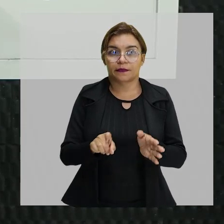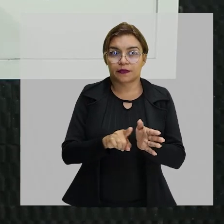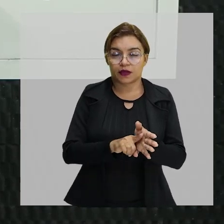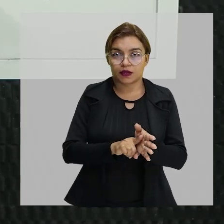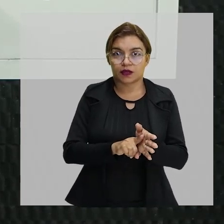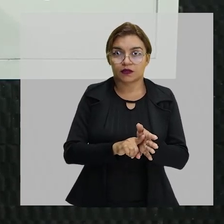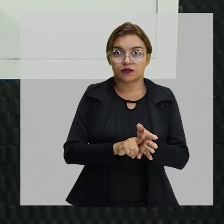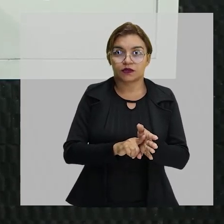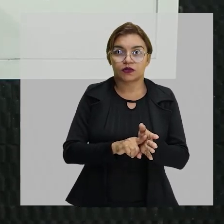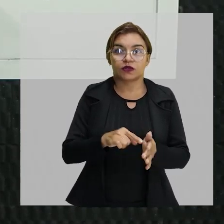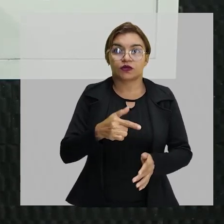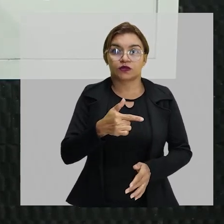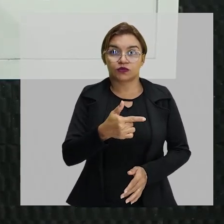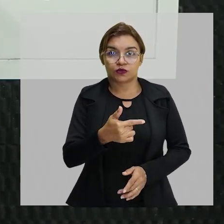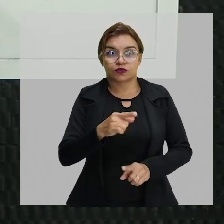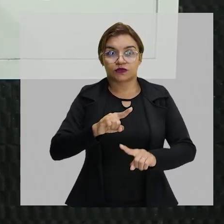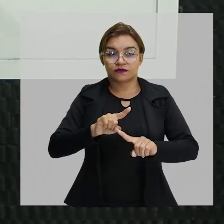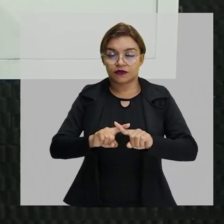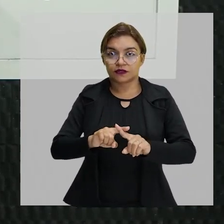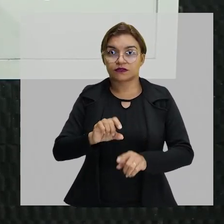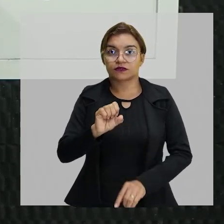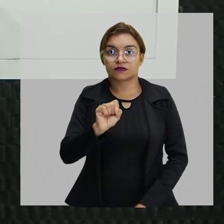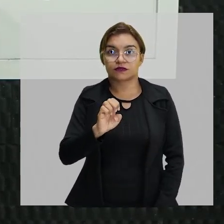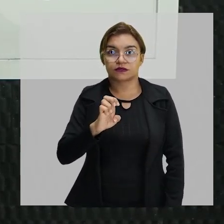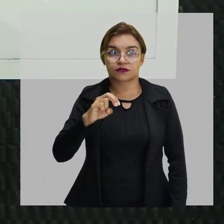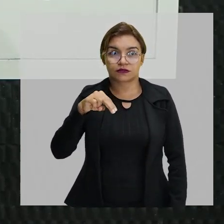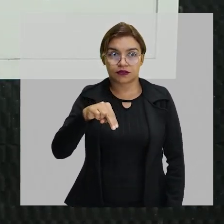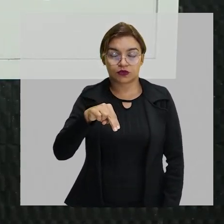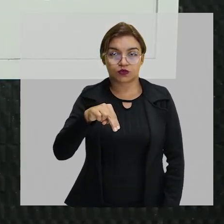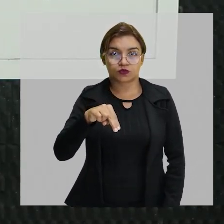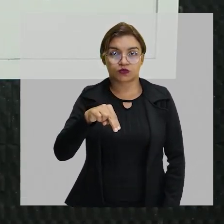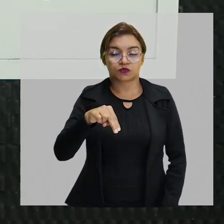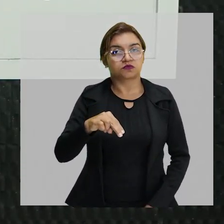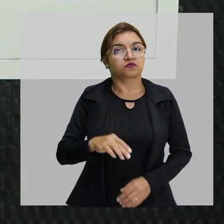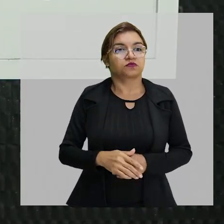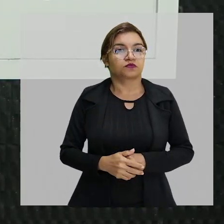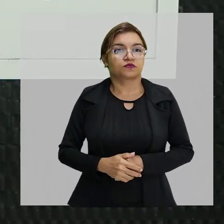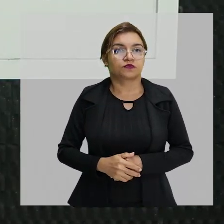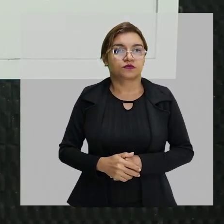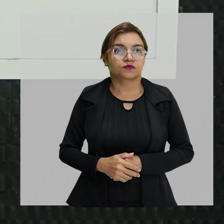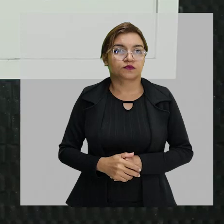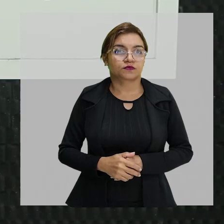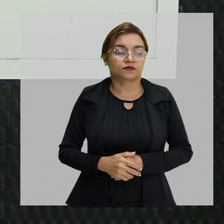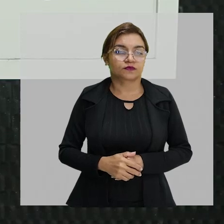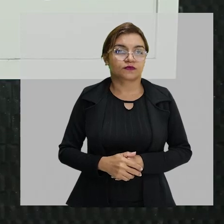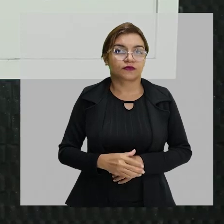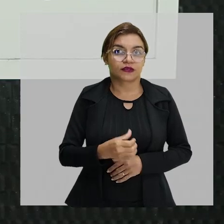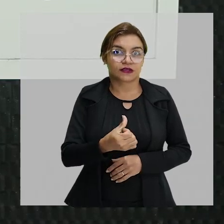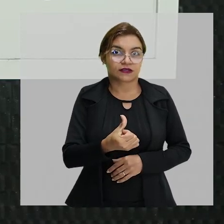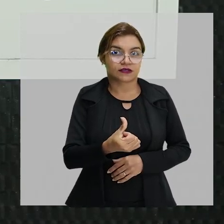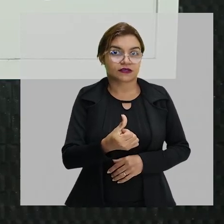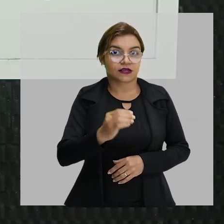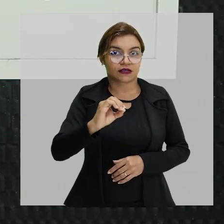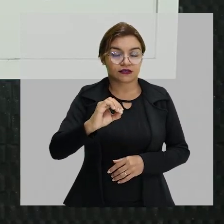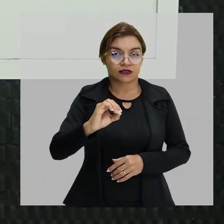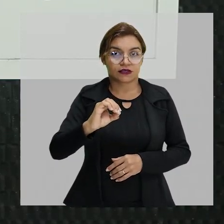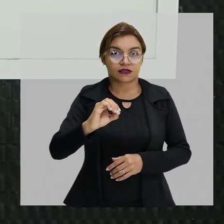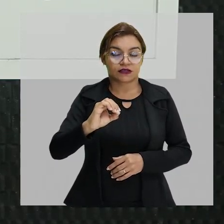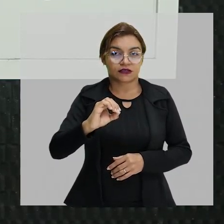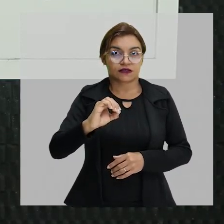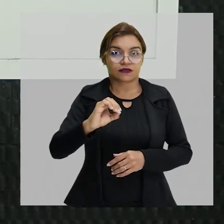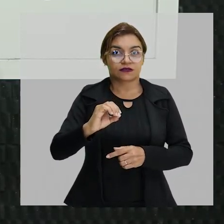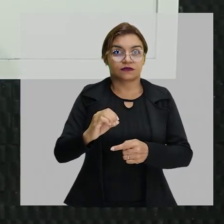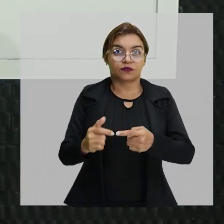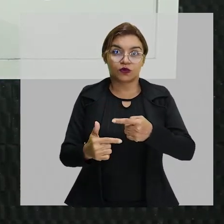menos 2 vezes o seno. Galera, aqui vai ficar 60 graus, né? Dividido por 2, vai dar 30,